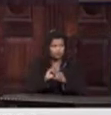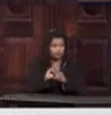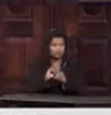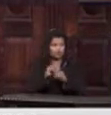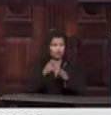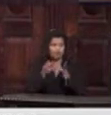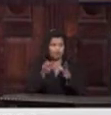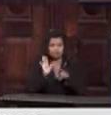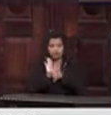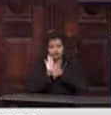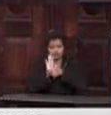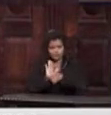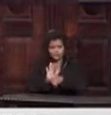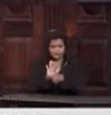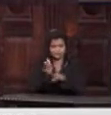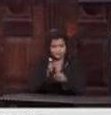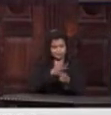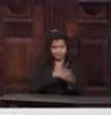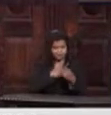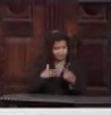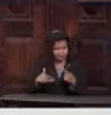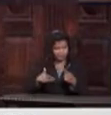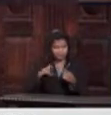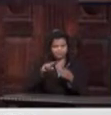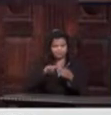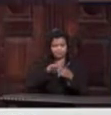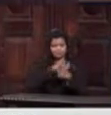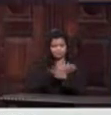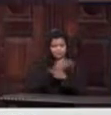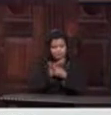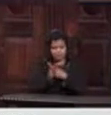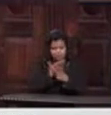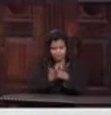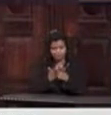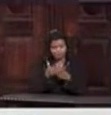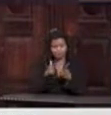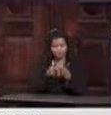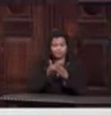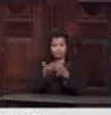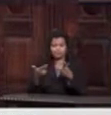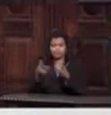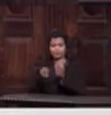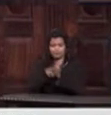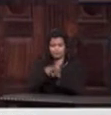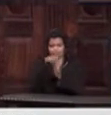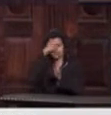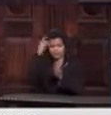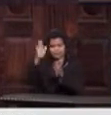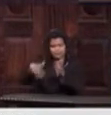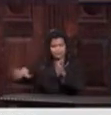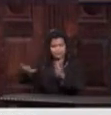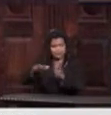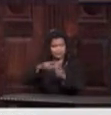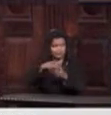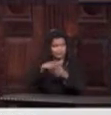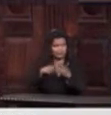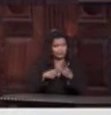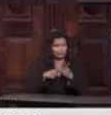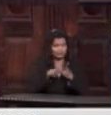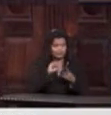função de saúde e educação e outros benefícios públicos. E que o governo perdia o tempo